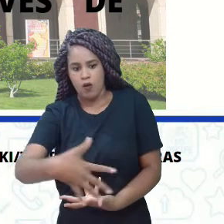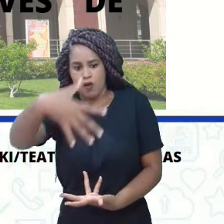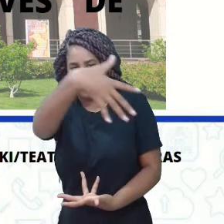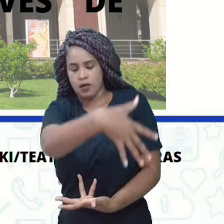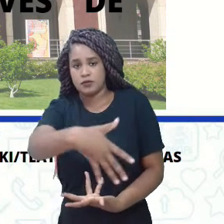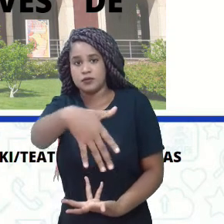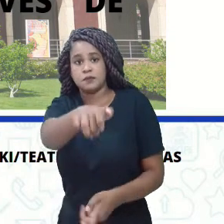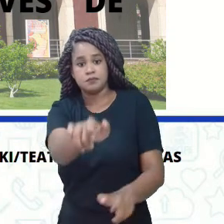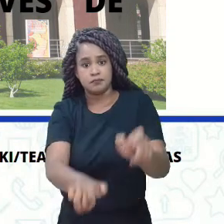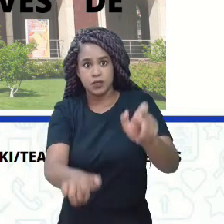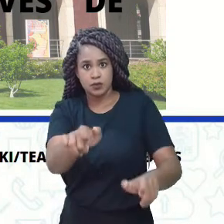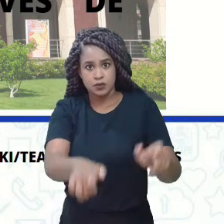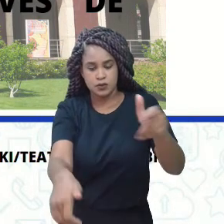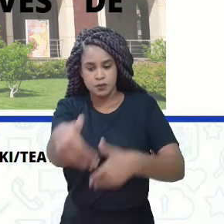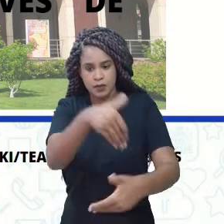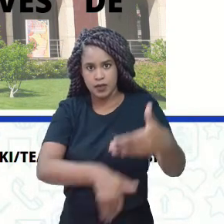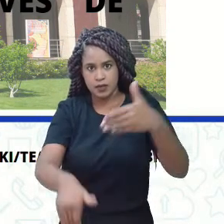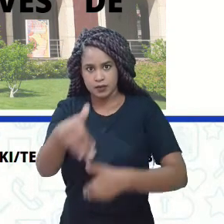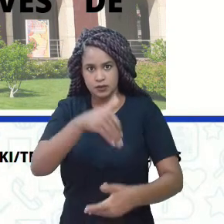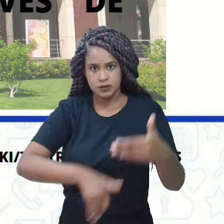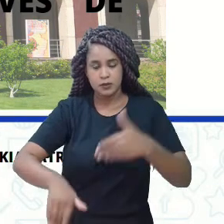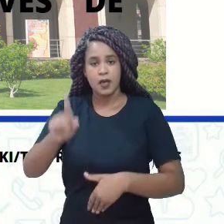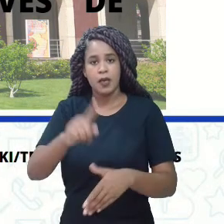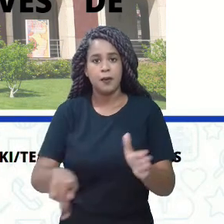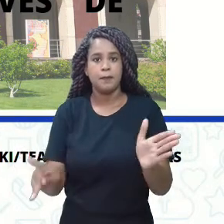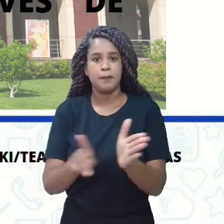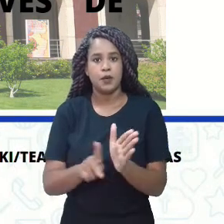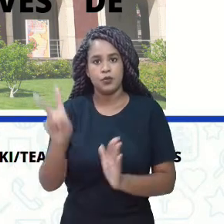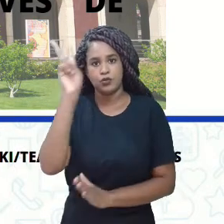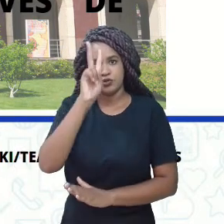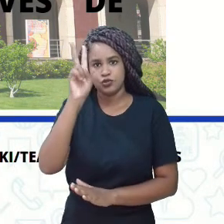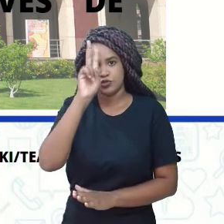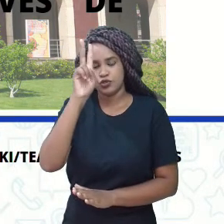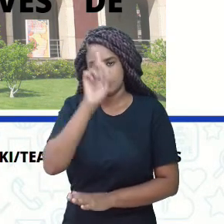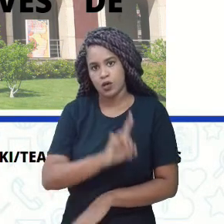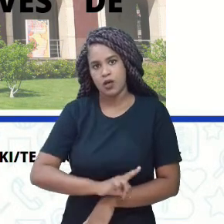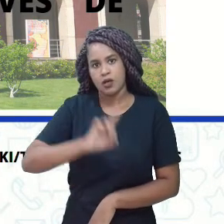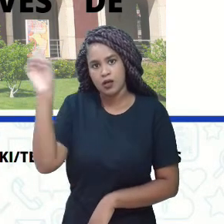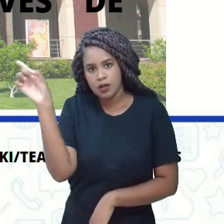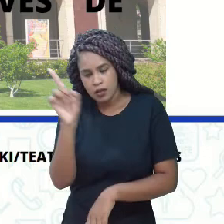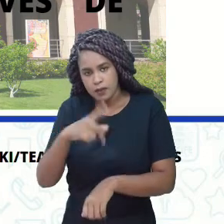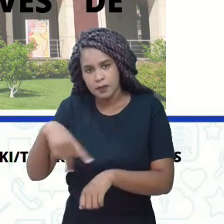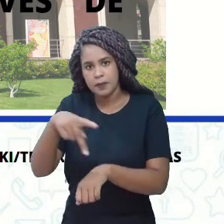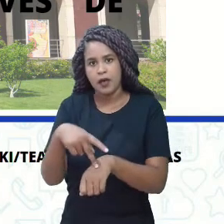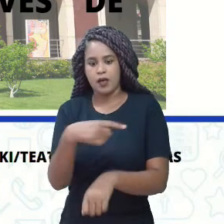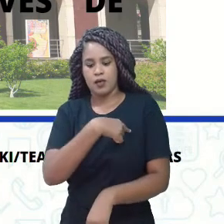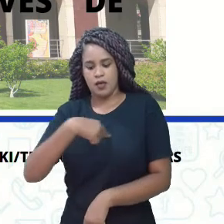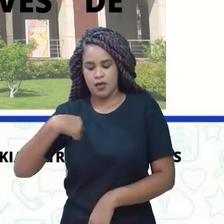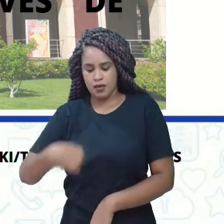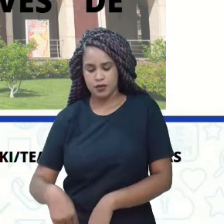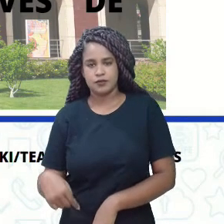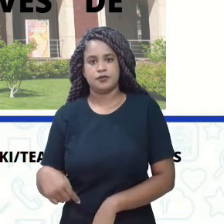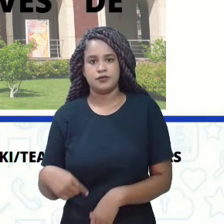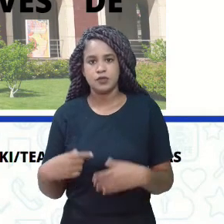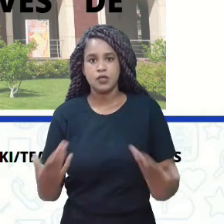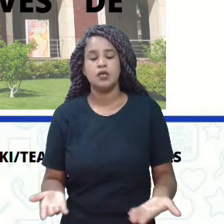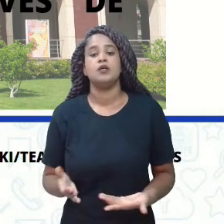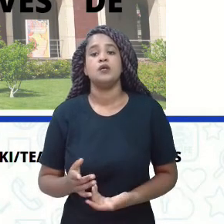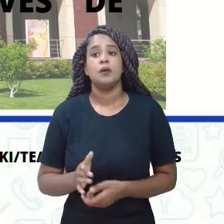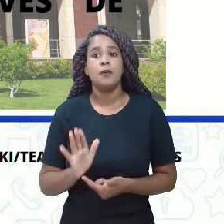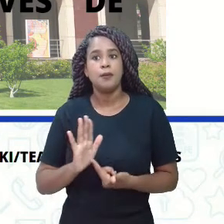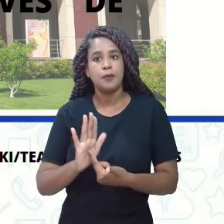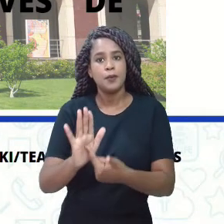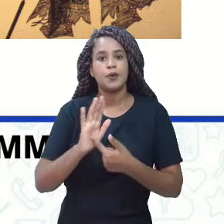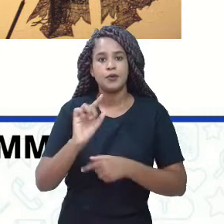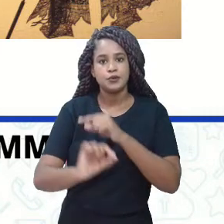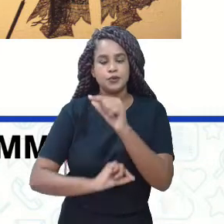são derivados de contos e mitos chineses, como a gente já viu, né? E o que torna esse espetáculo uma maneira de transmitir